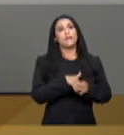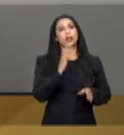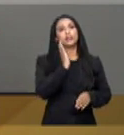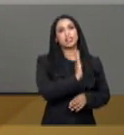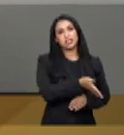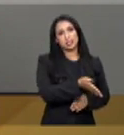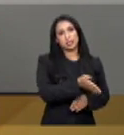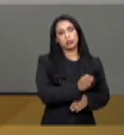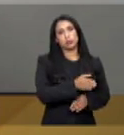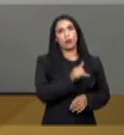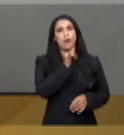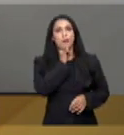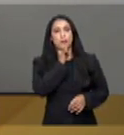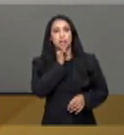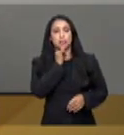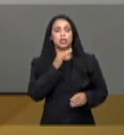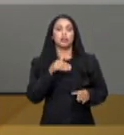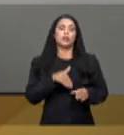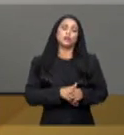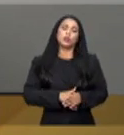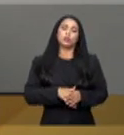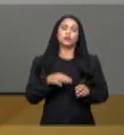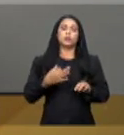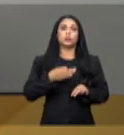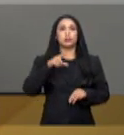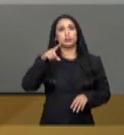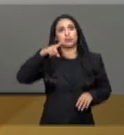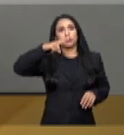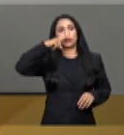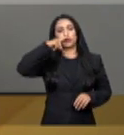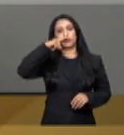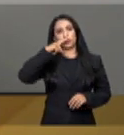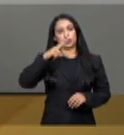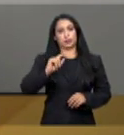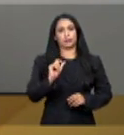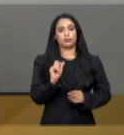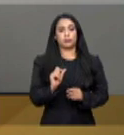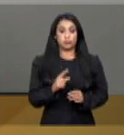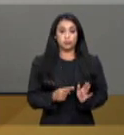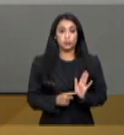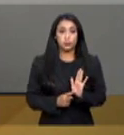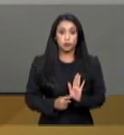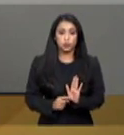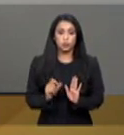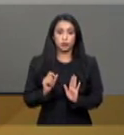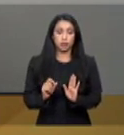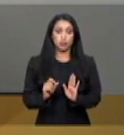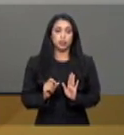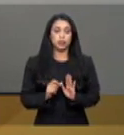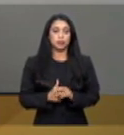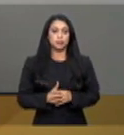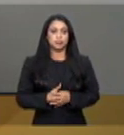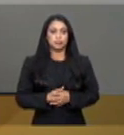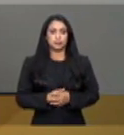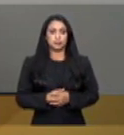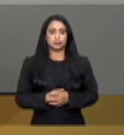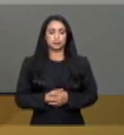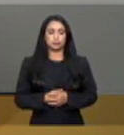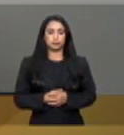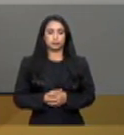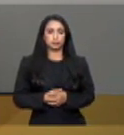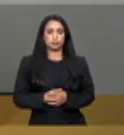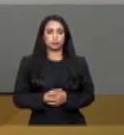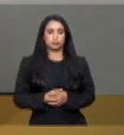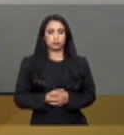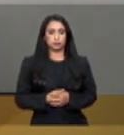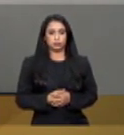no voto do ministro Edson Fachin, no qual Sua Excelência expressamente anotou. Até